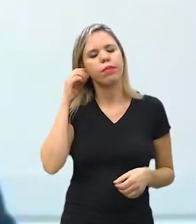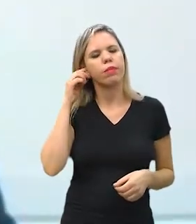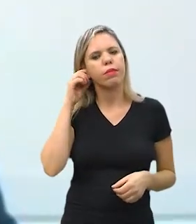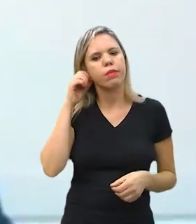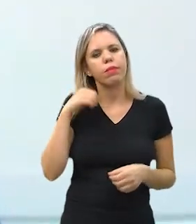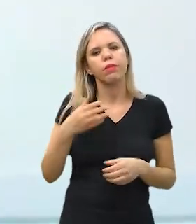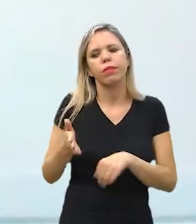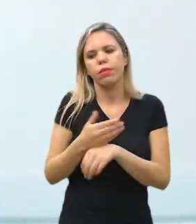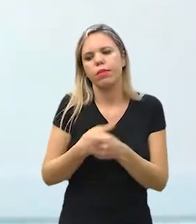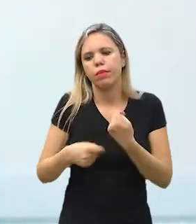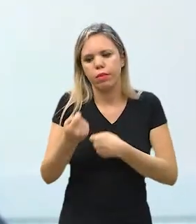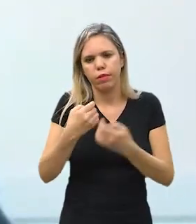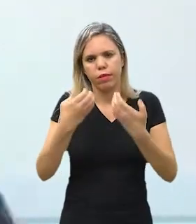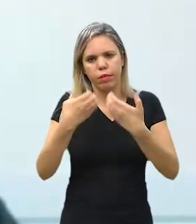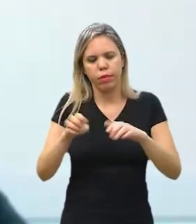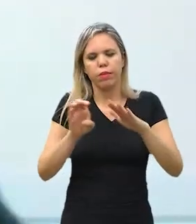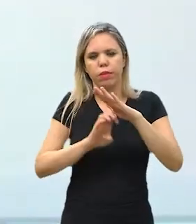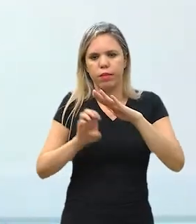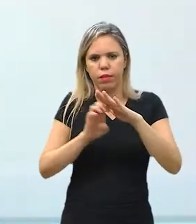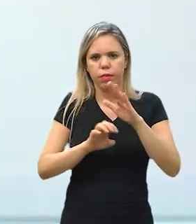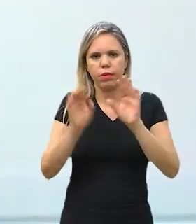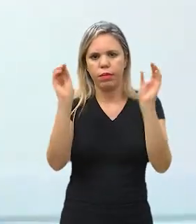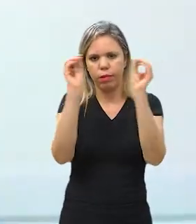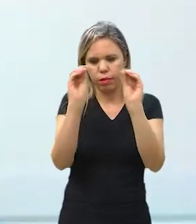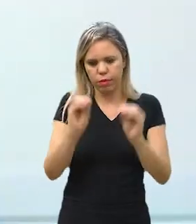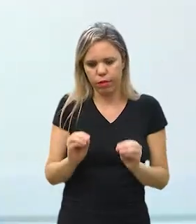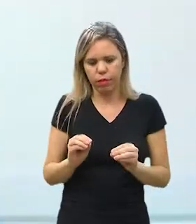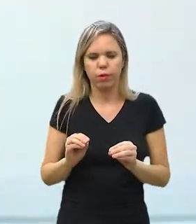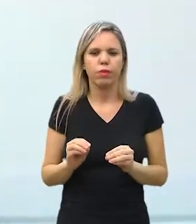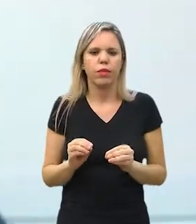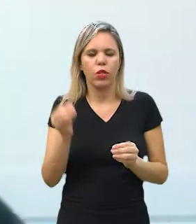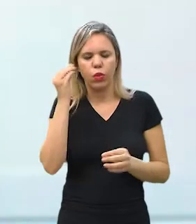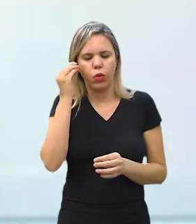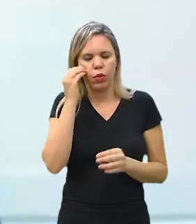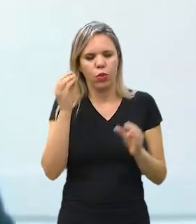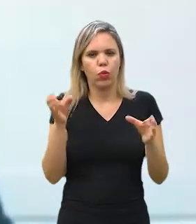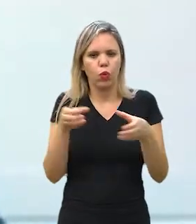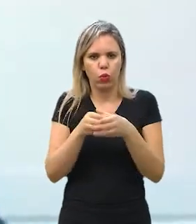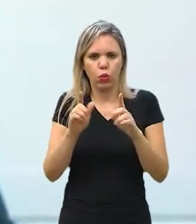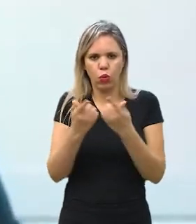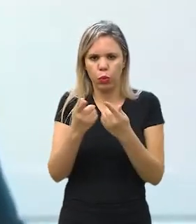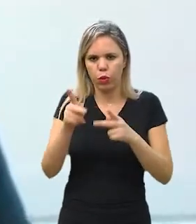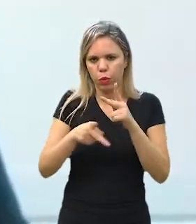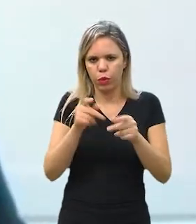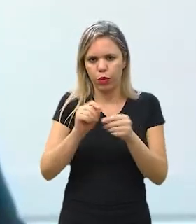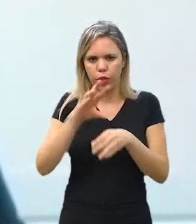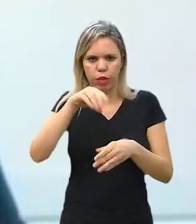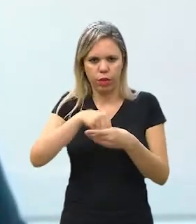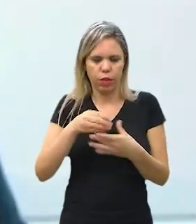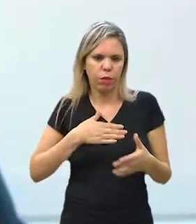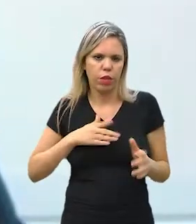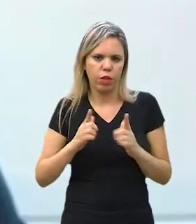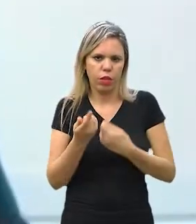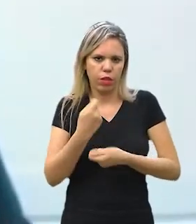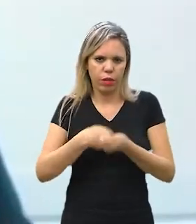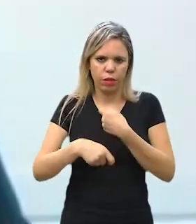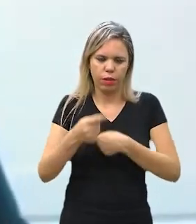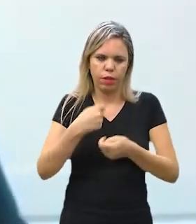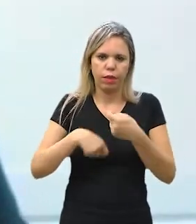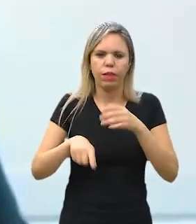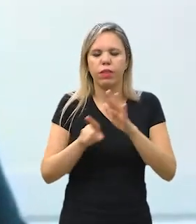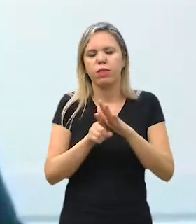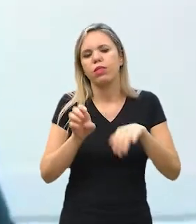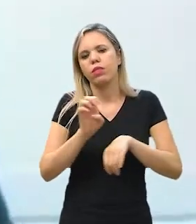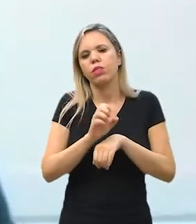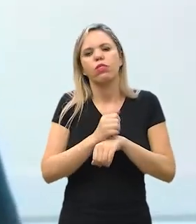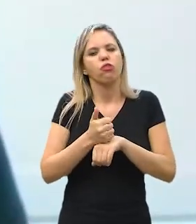testes. Então, antes eu abrir uma estrutura de estética, eu fiz um teste para um grupo de pessoas que está dentro da minha